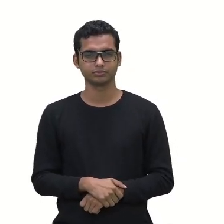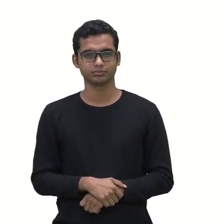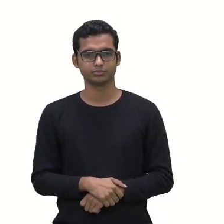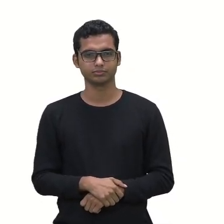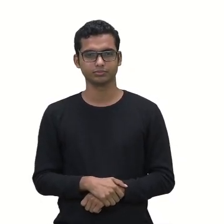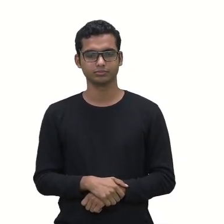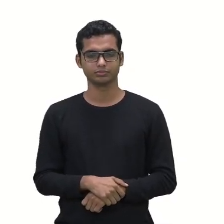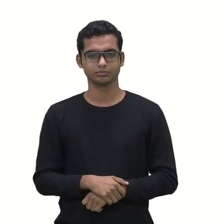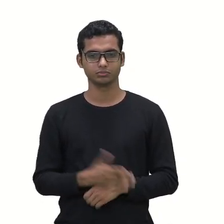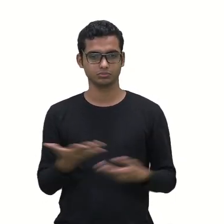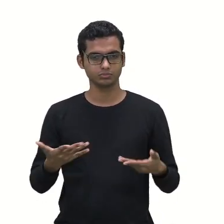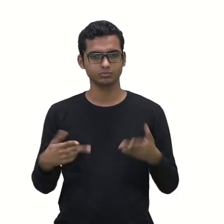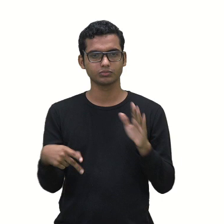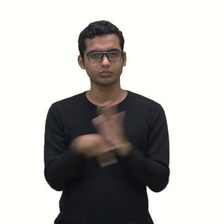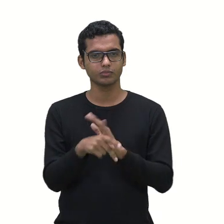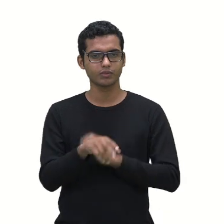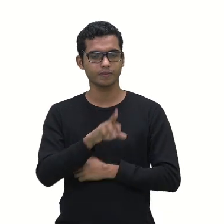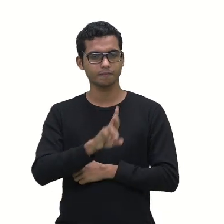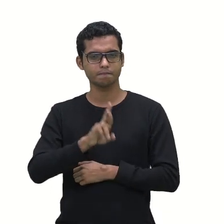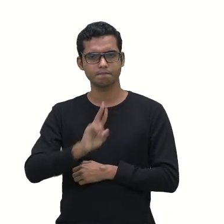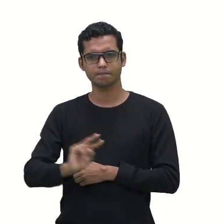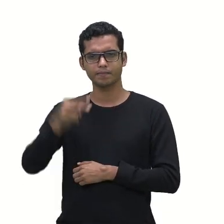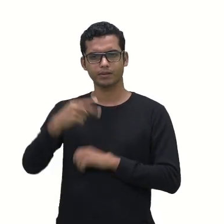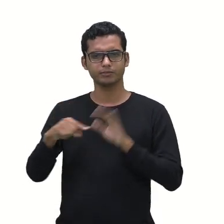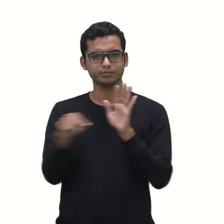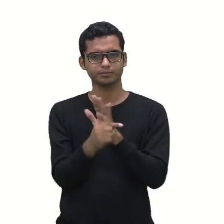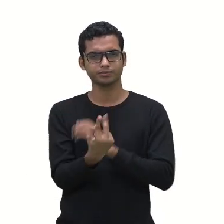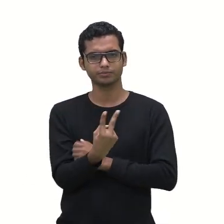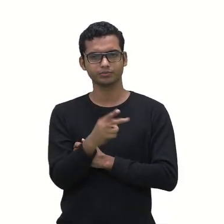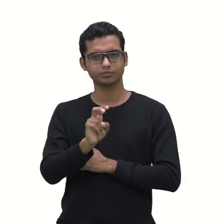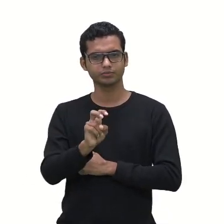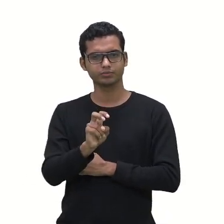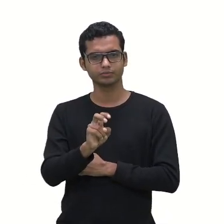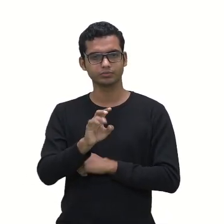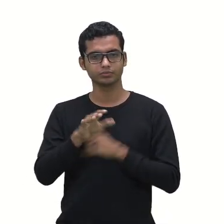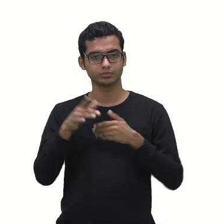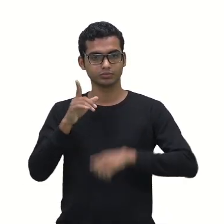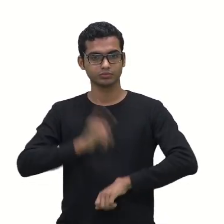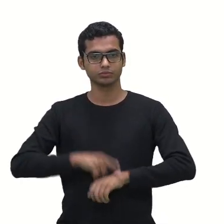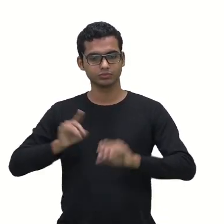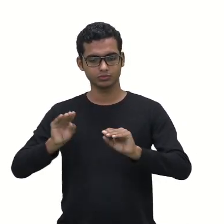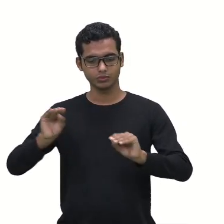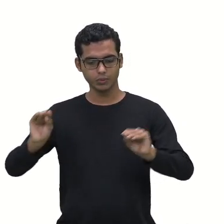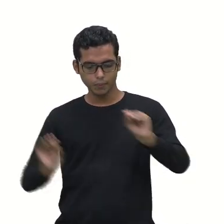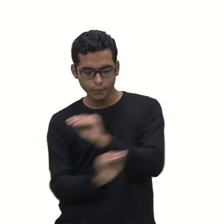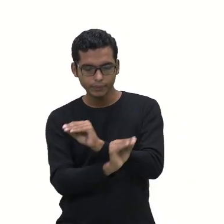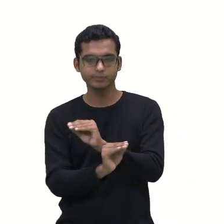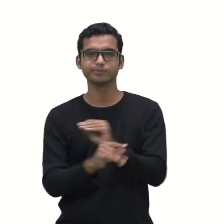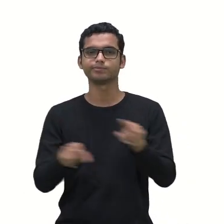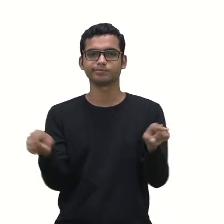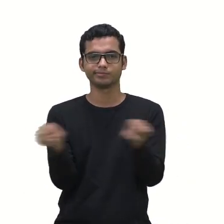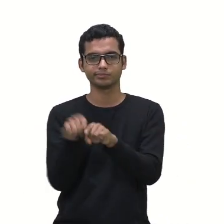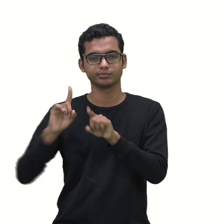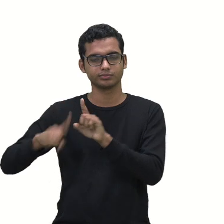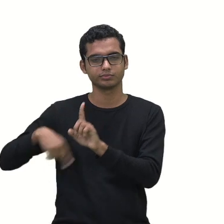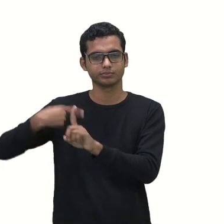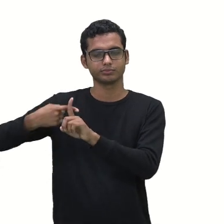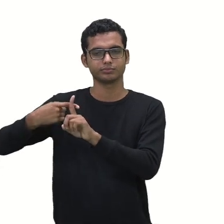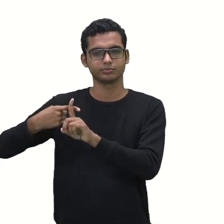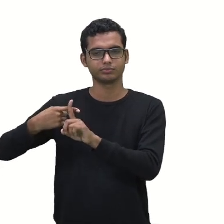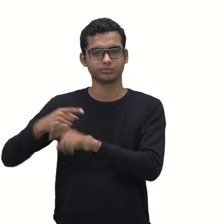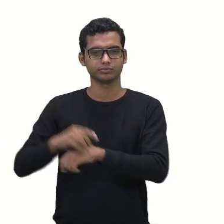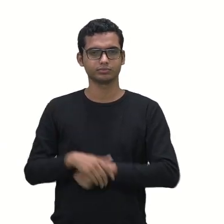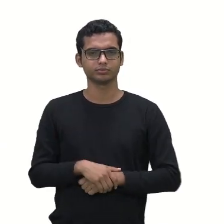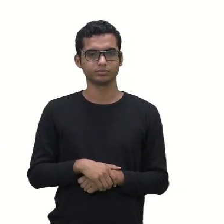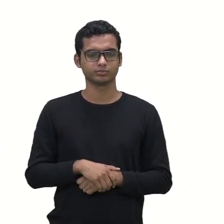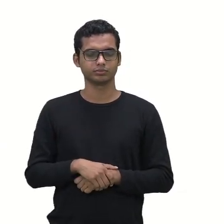O r² menos 25, a gente sabe que o menos 25, quando ele troca de membro, né? Quando ele vem aqui para o primeiro membro, ele